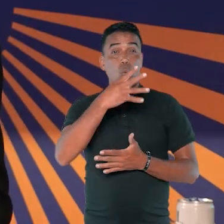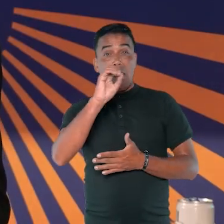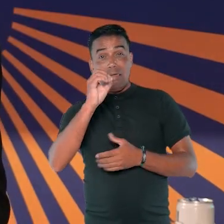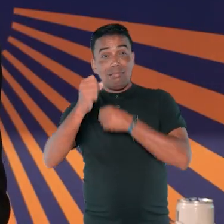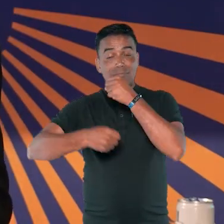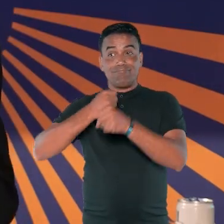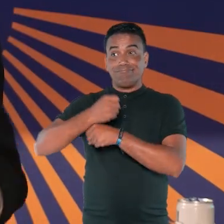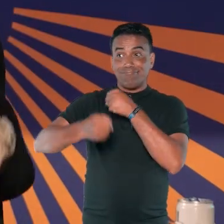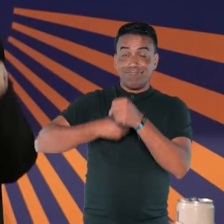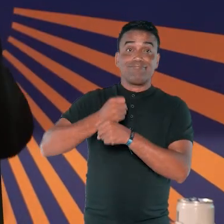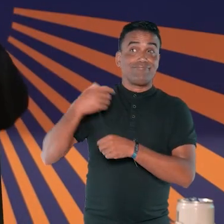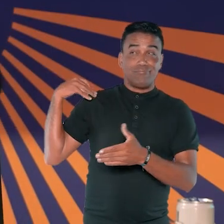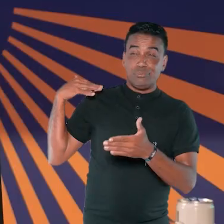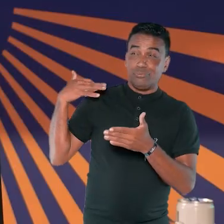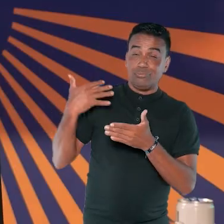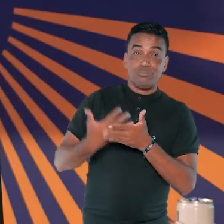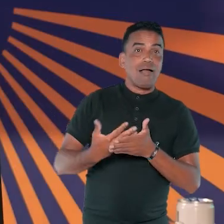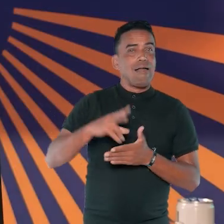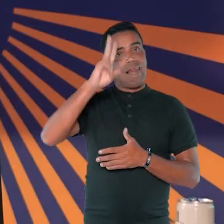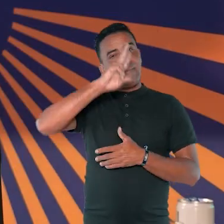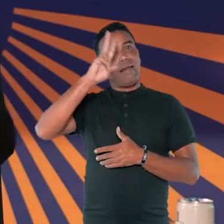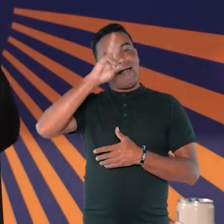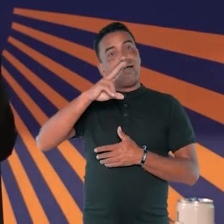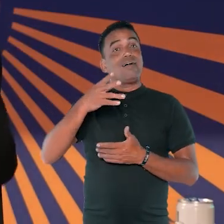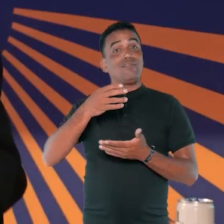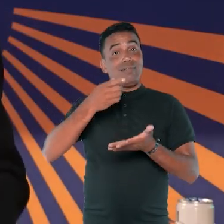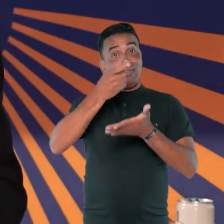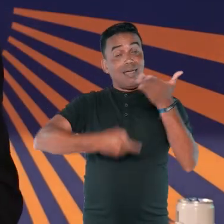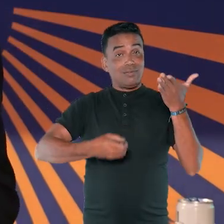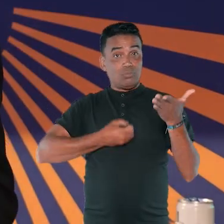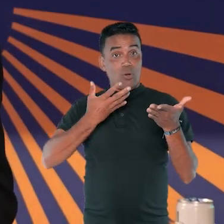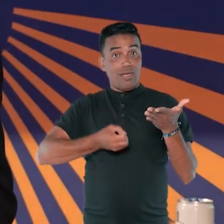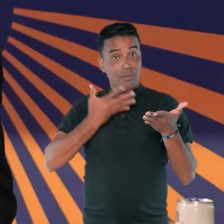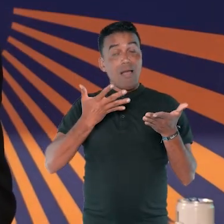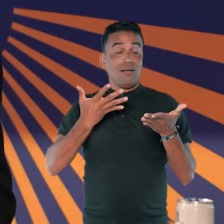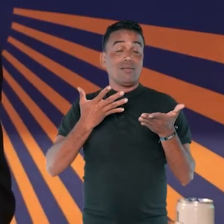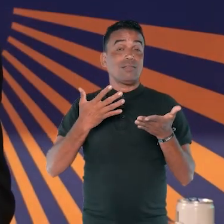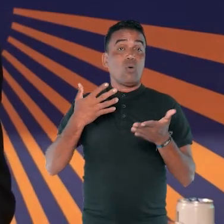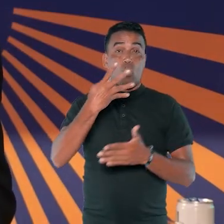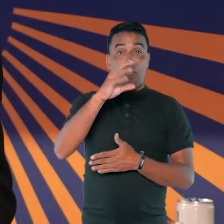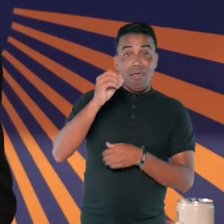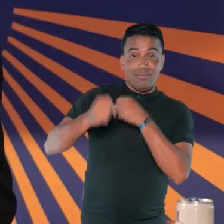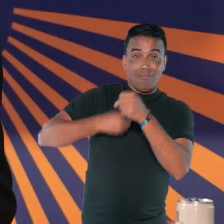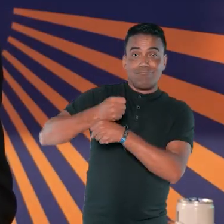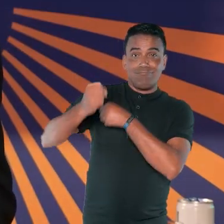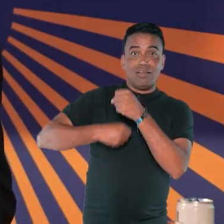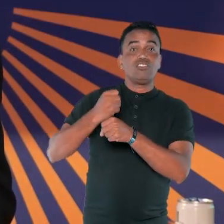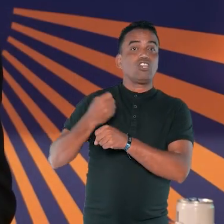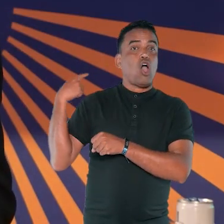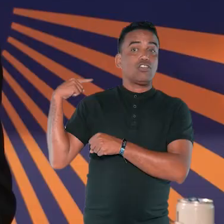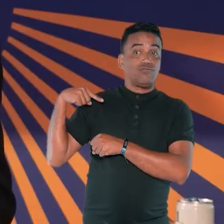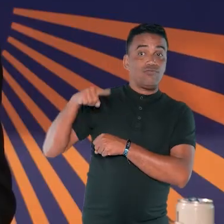gente lembrava, mais de 4 décadas do poema, e quase 4 décadas em que nós saímos às ruas